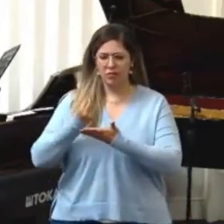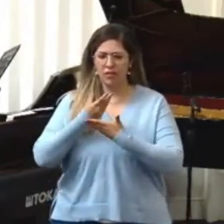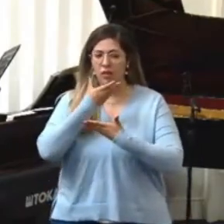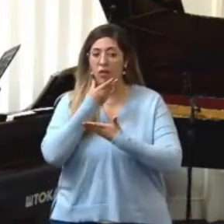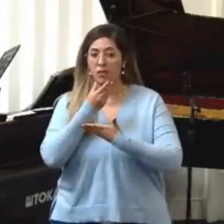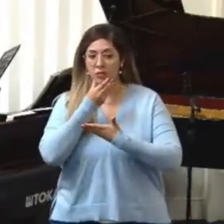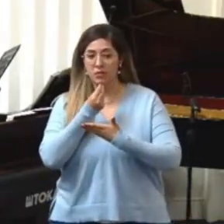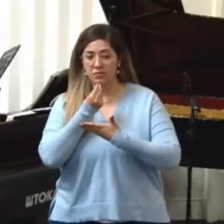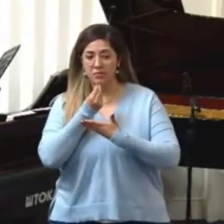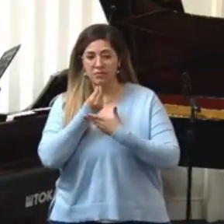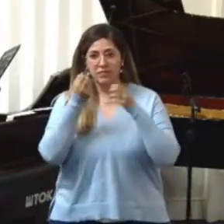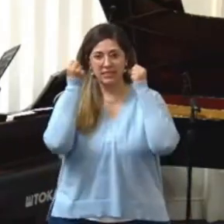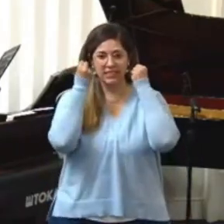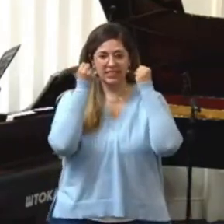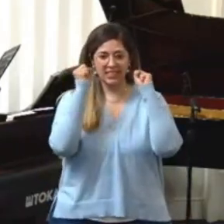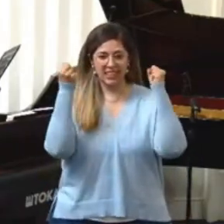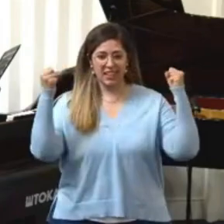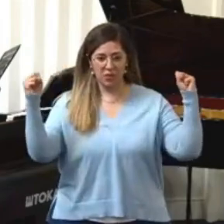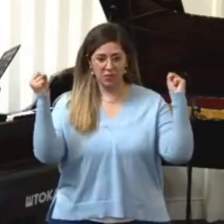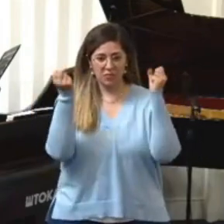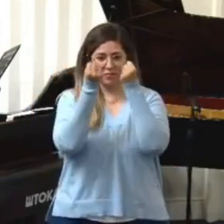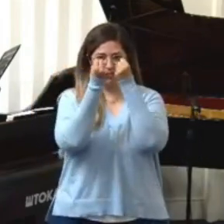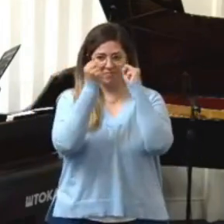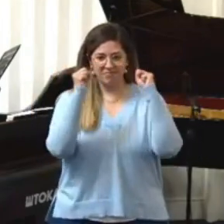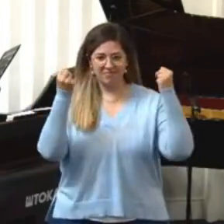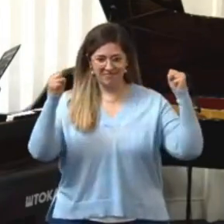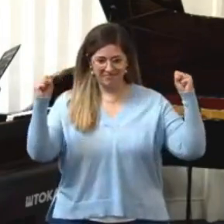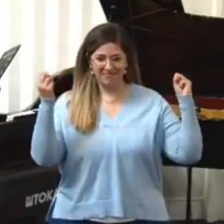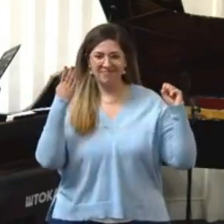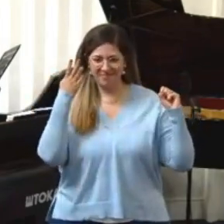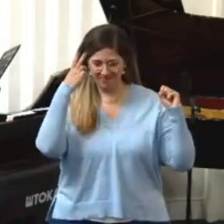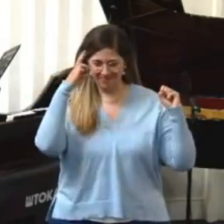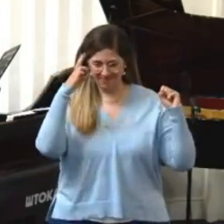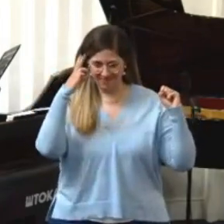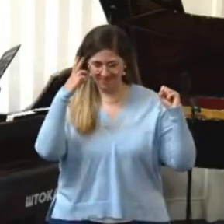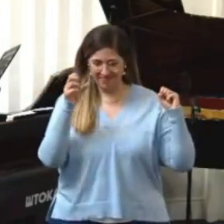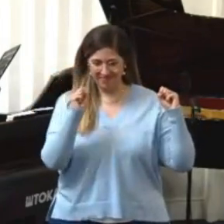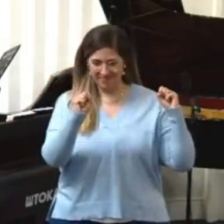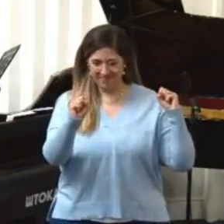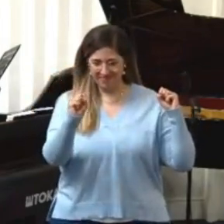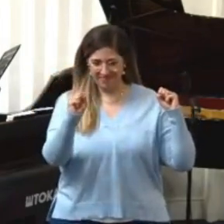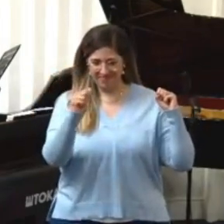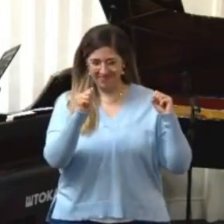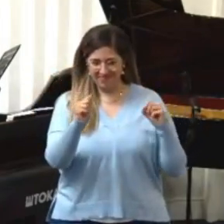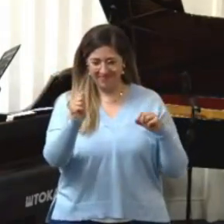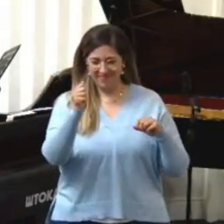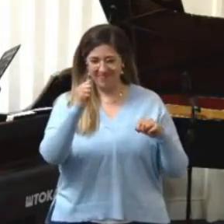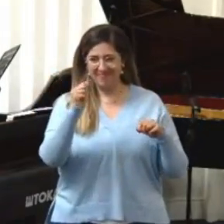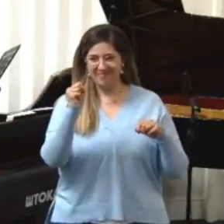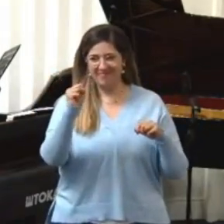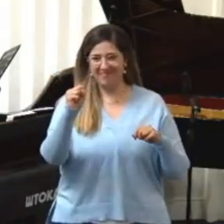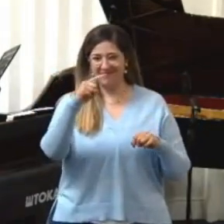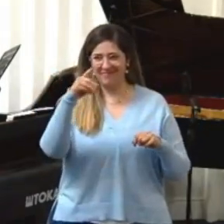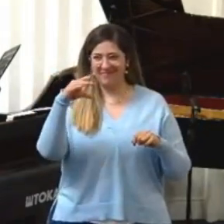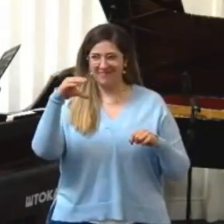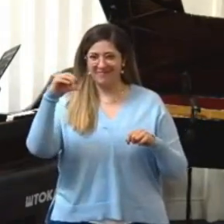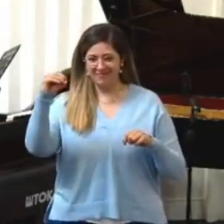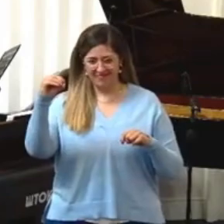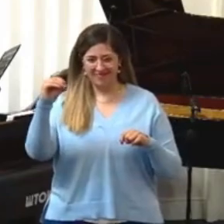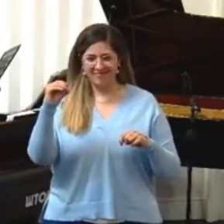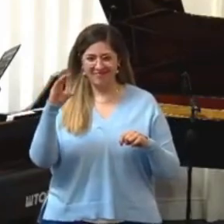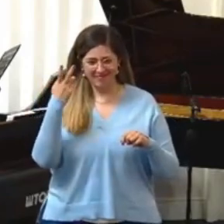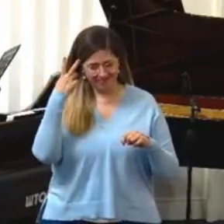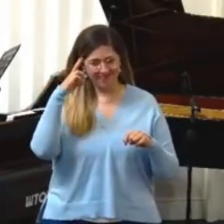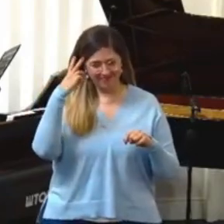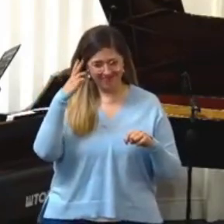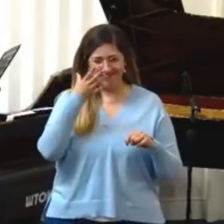é Sansão, tão conhecido por tantos, com tantos ensinamentos a